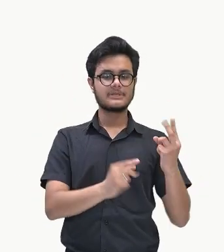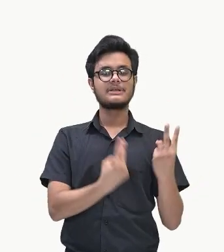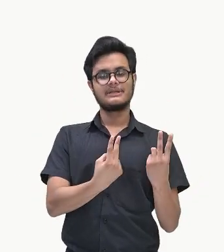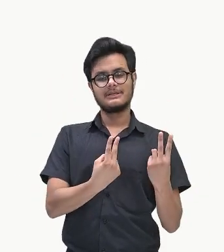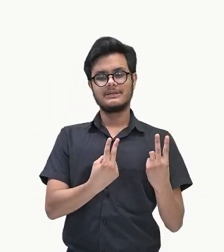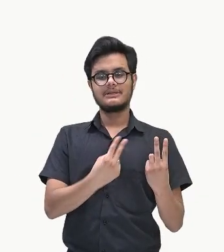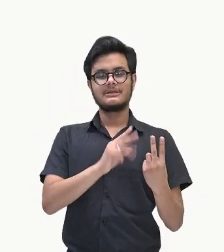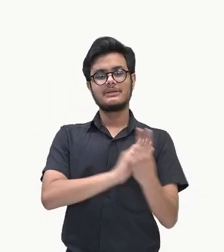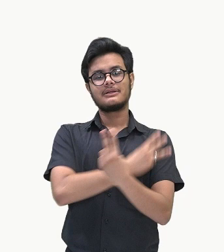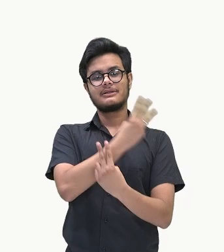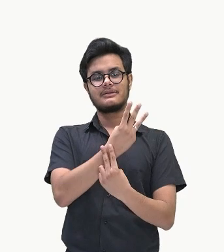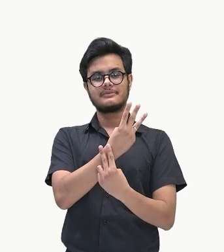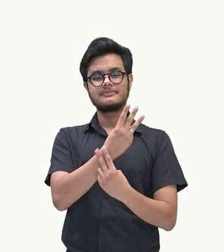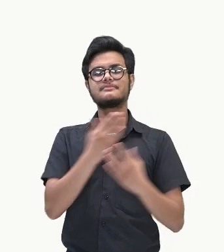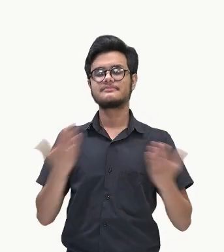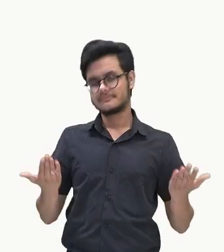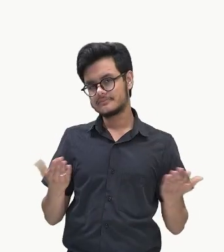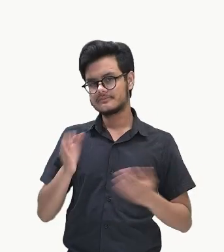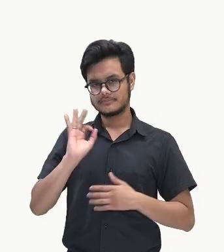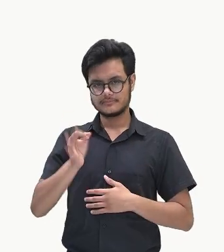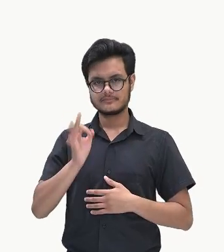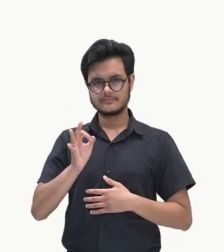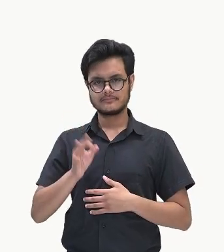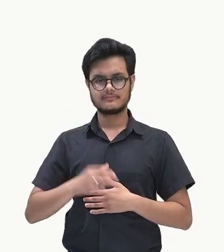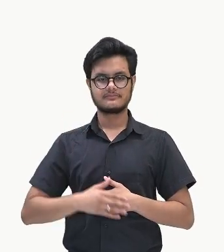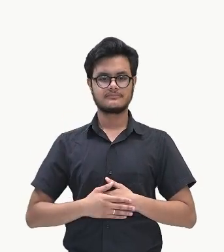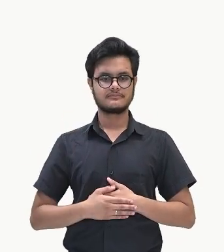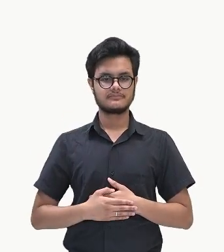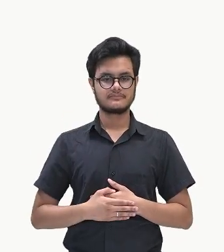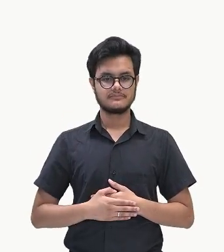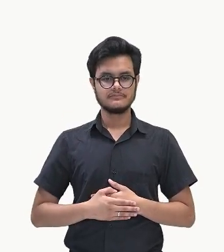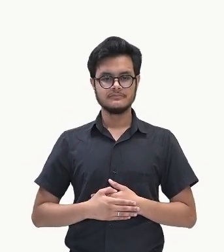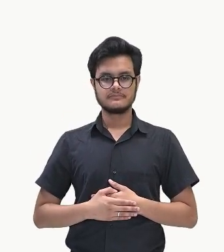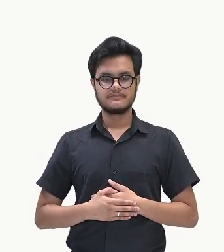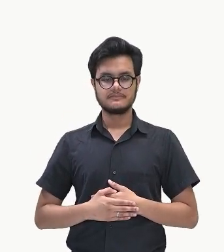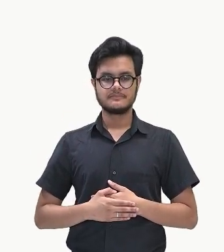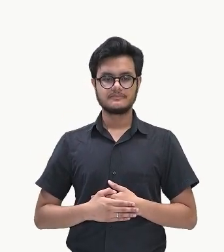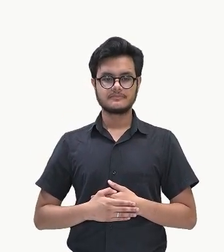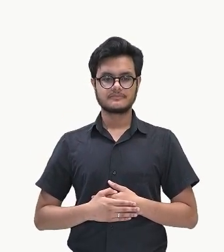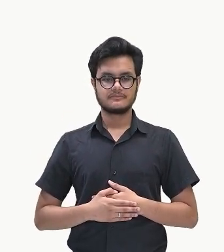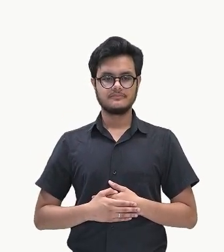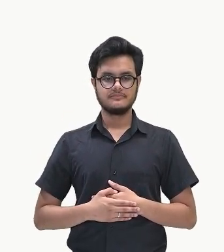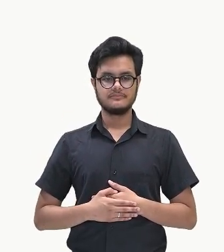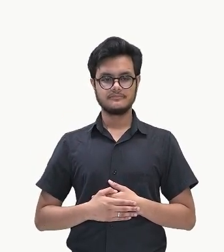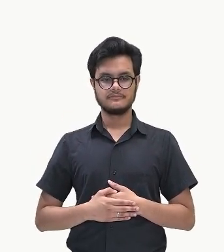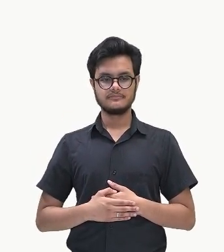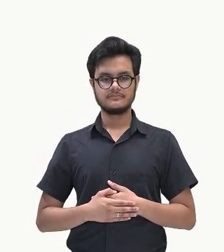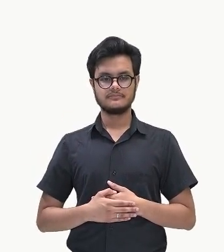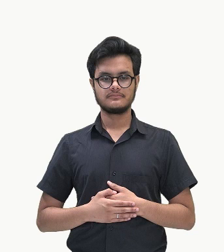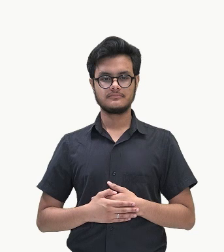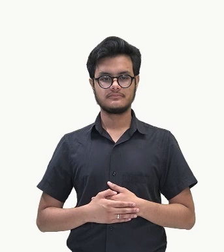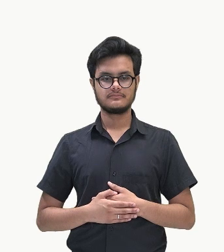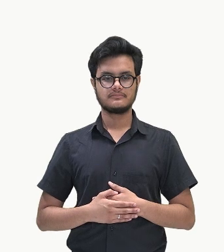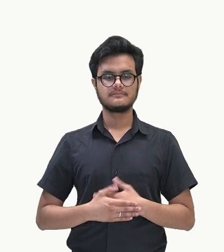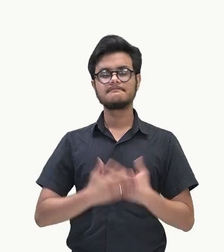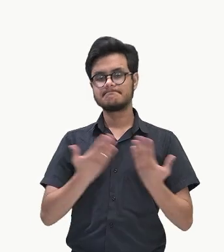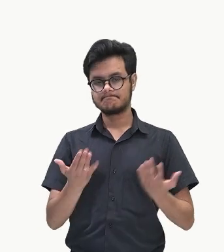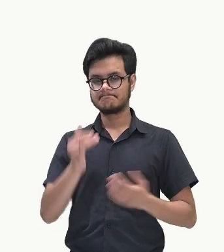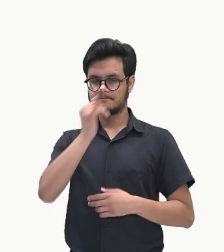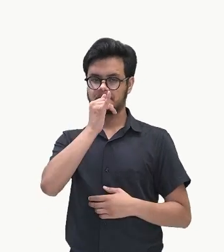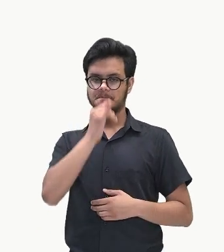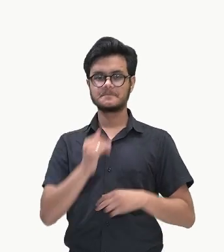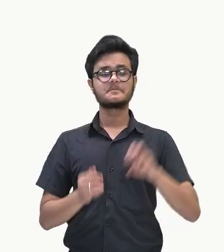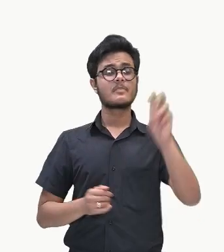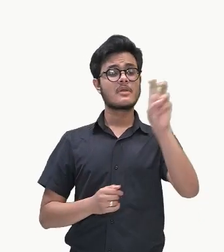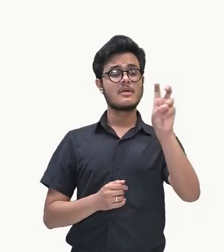é maior do que raiz quarta de 2. Tudo bem? Olha aqui o de baixo. Ó. Raiz quinta